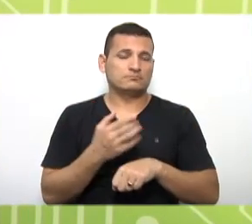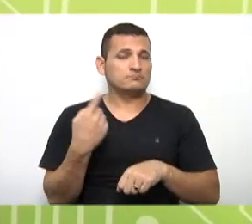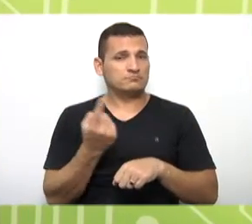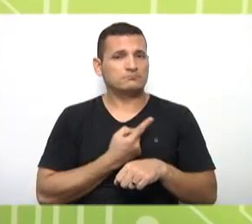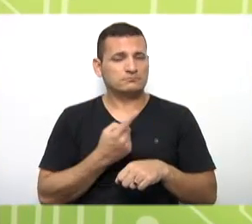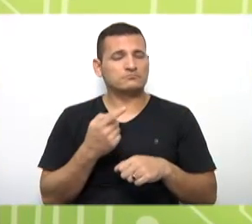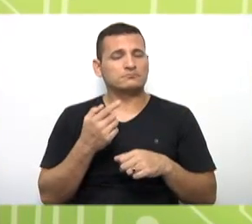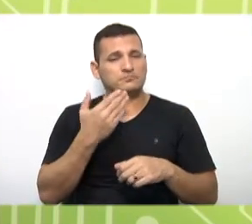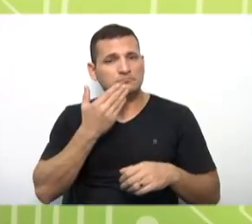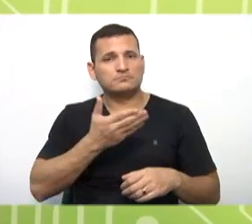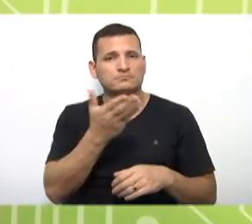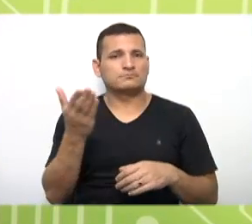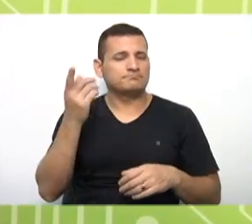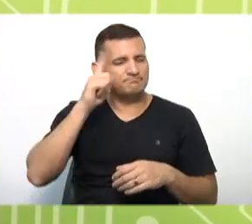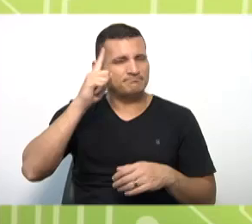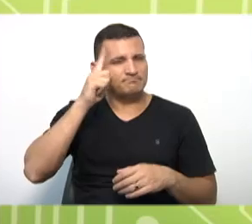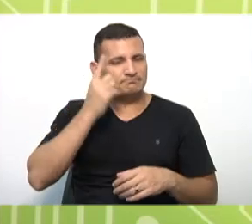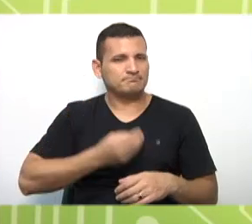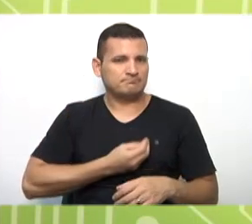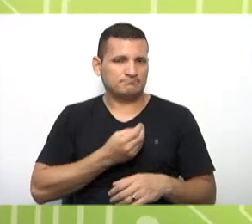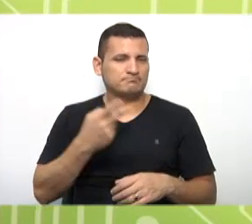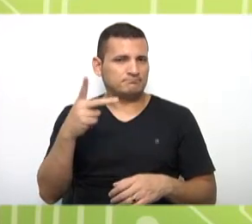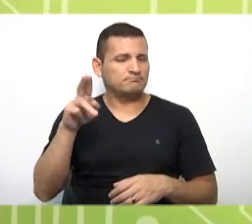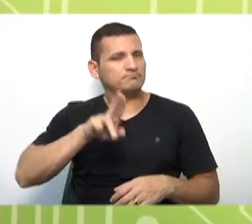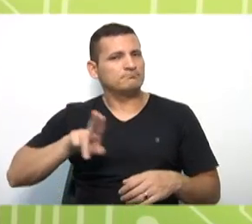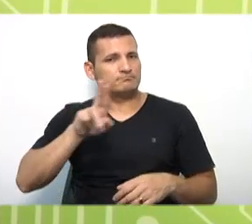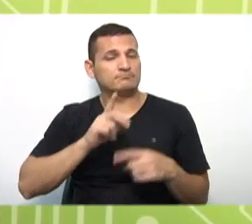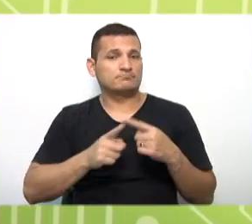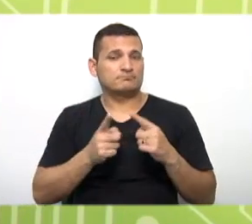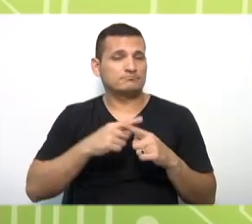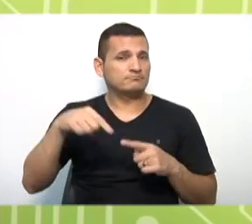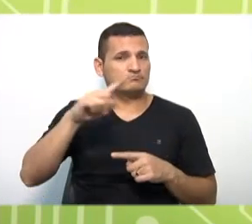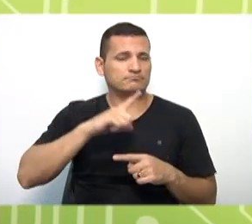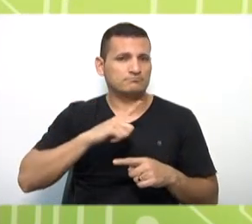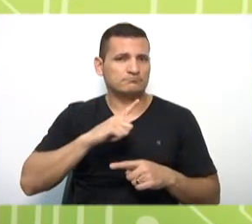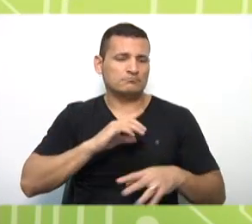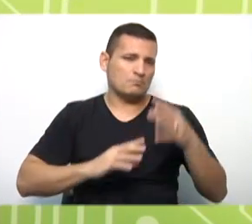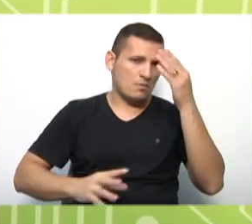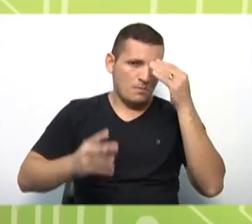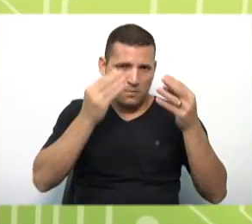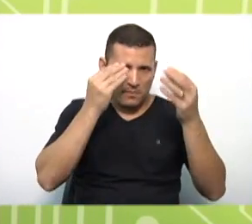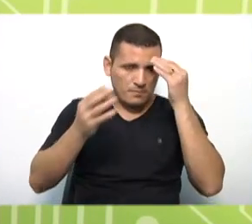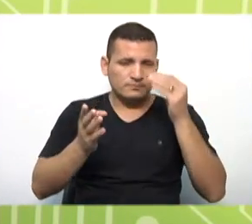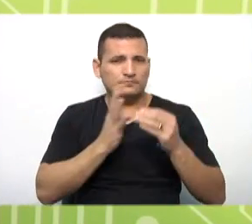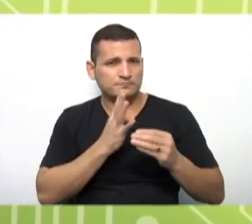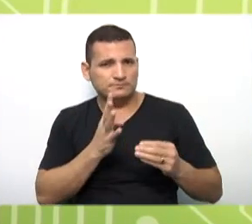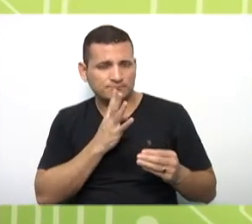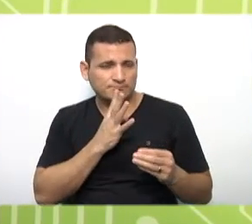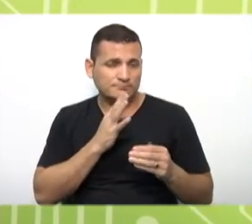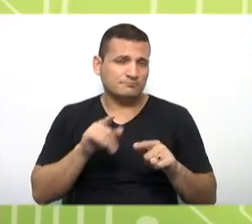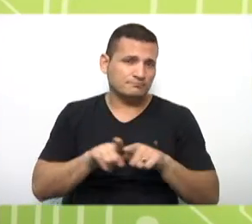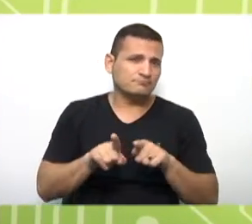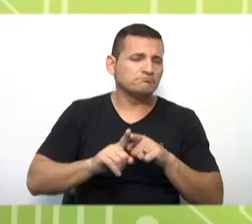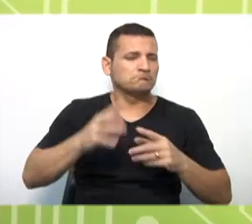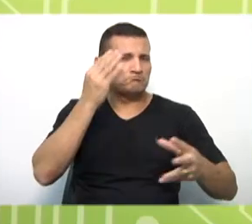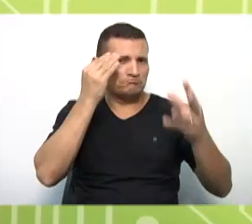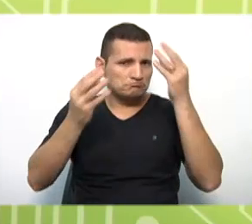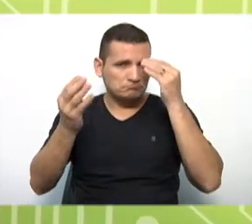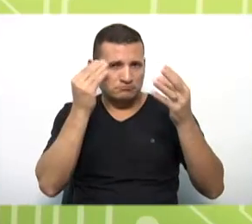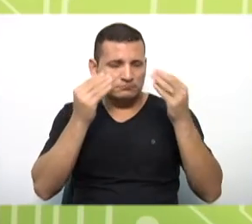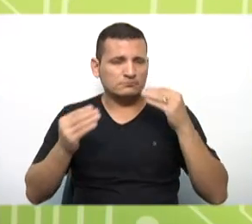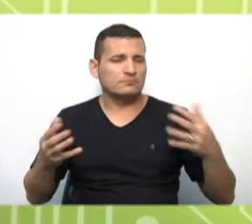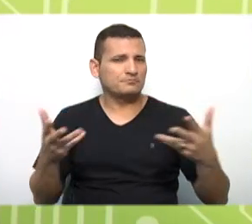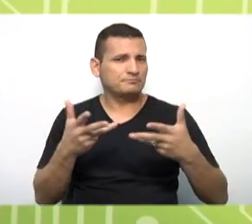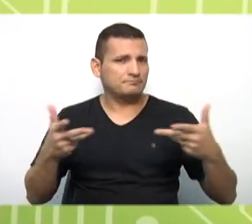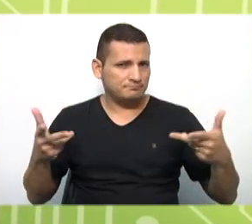aplicarem na prática, porque vocês estão adquirindo conhecimento para vocês já irem adquirindo também a habilidade, para não deixar